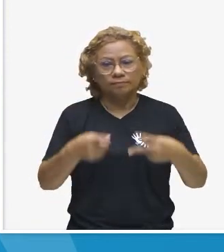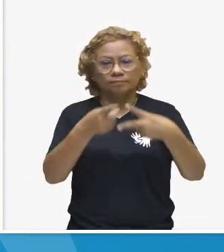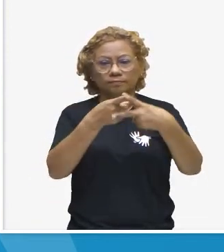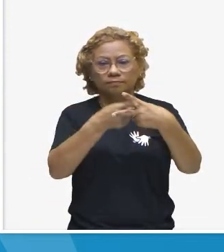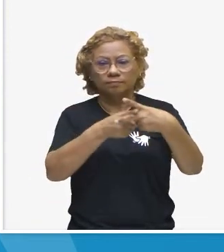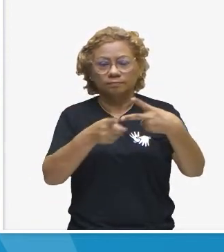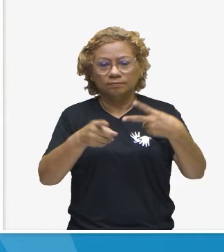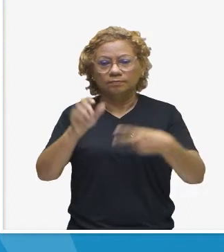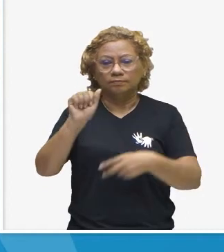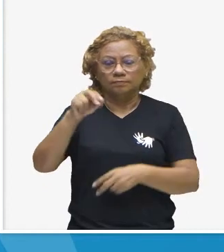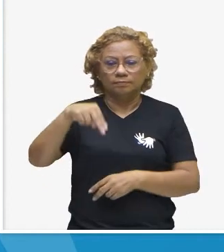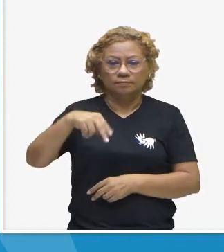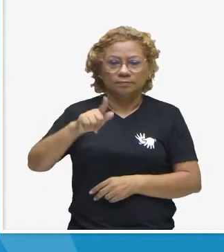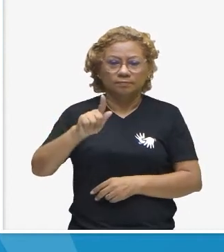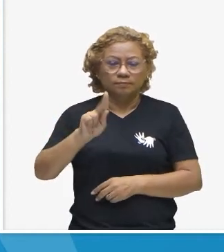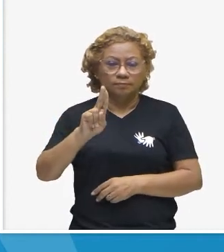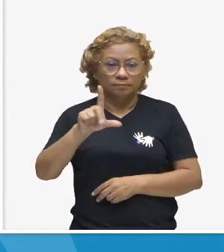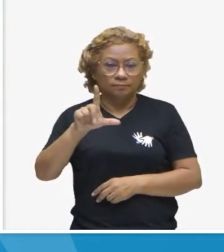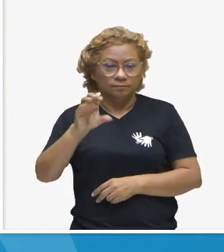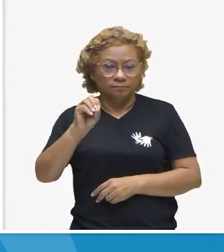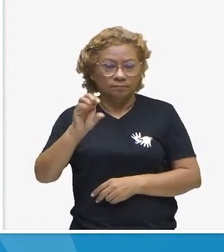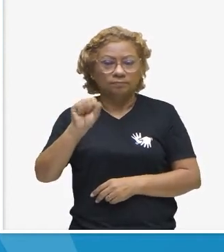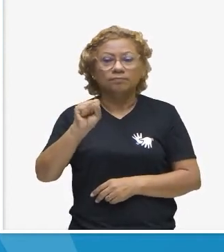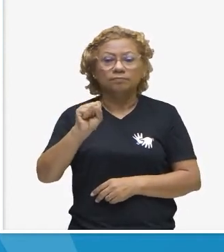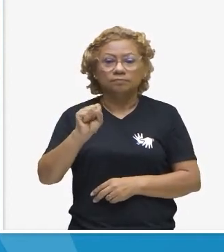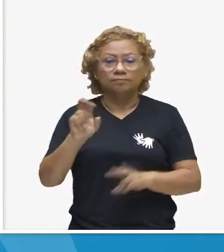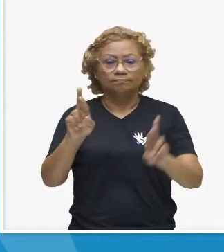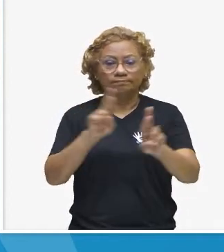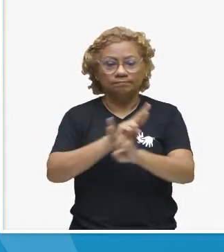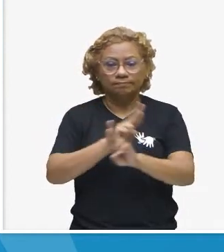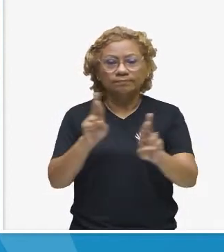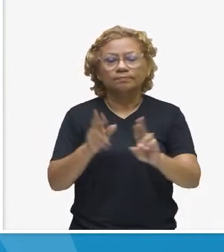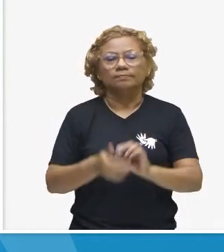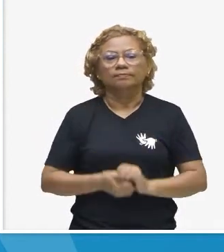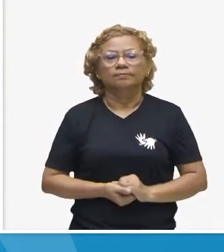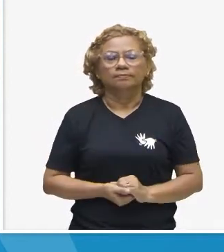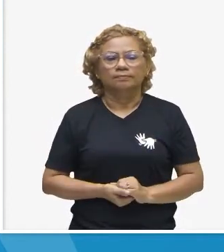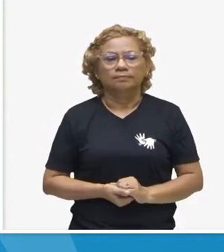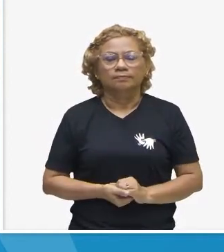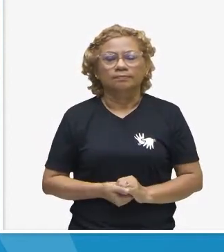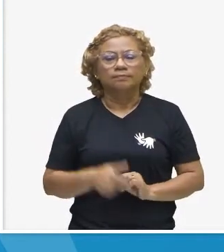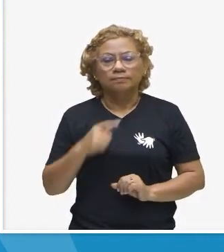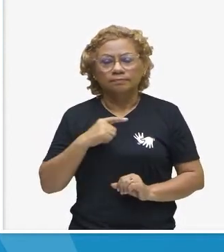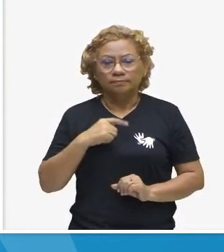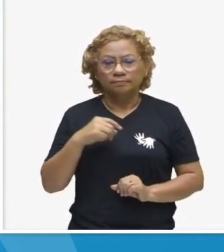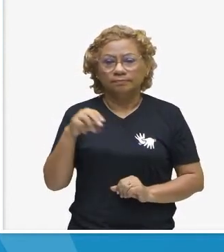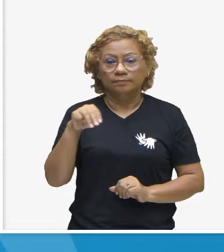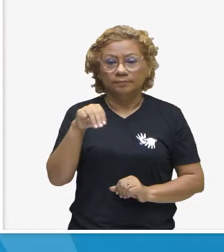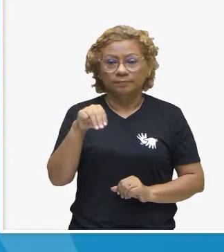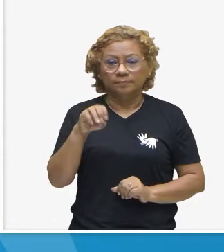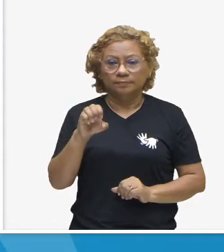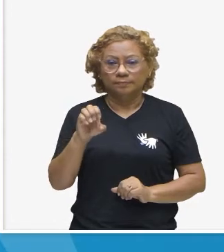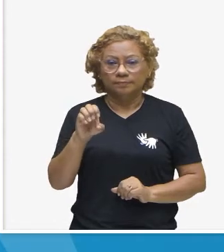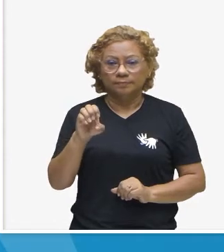correspondentes. Muito bem. Ângulos correspondentes são ângulos que têm medidas congruentes.